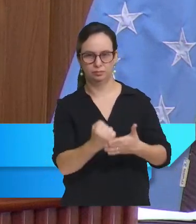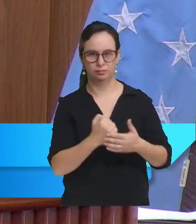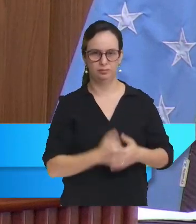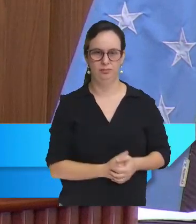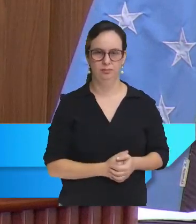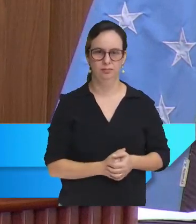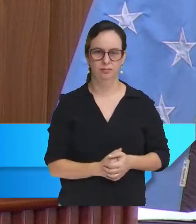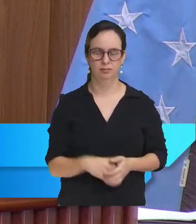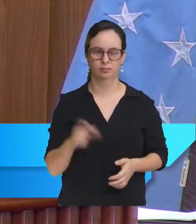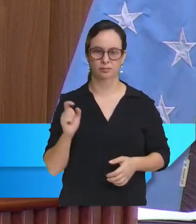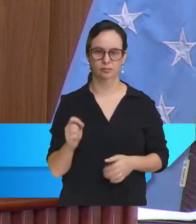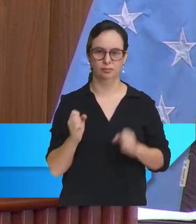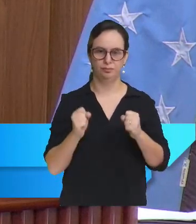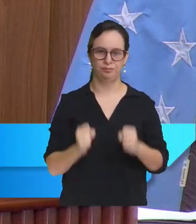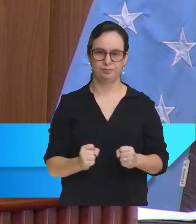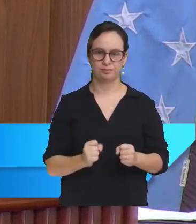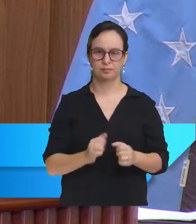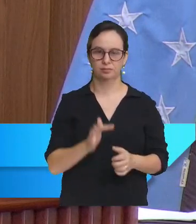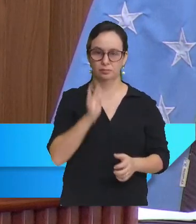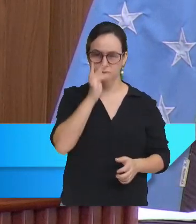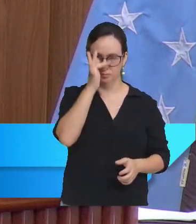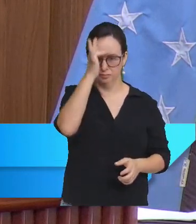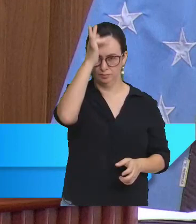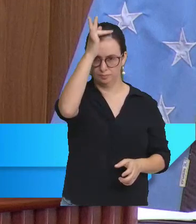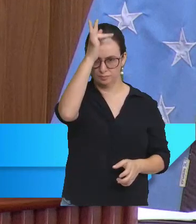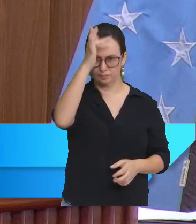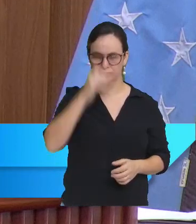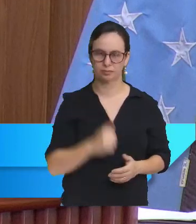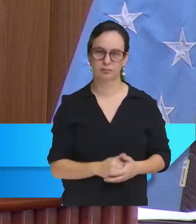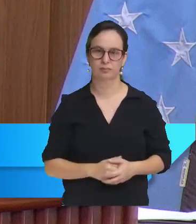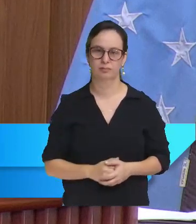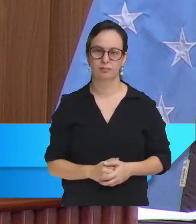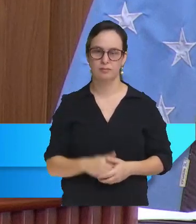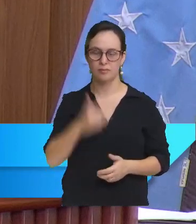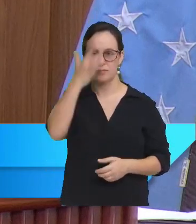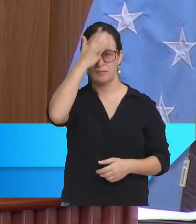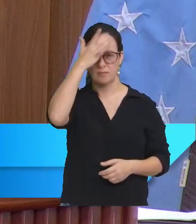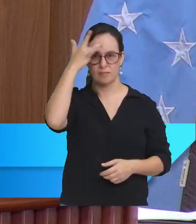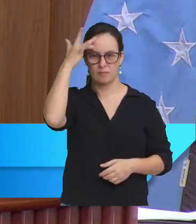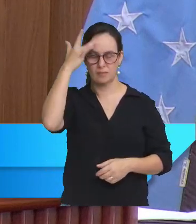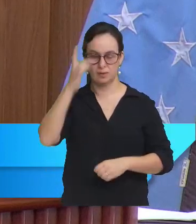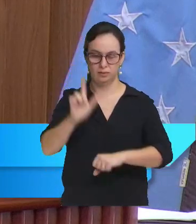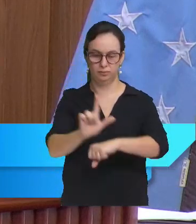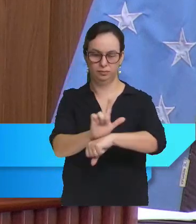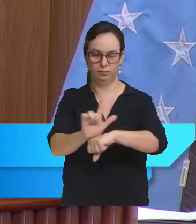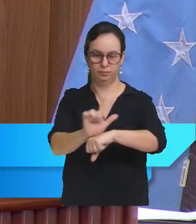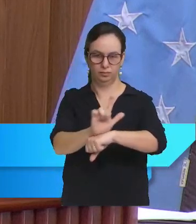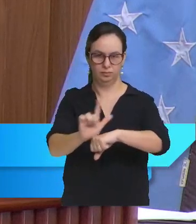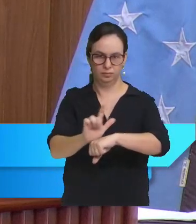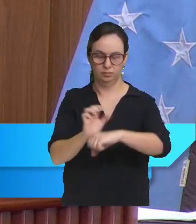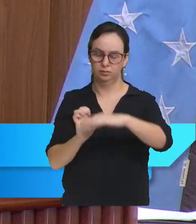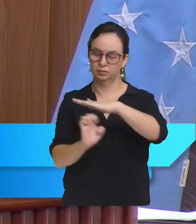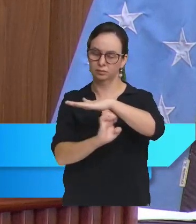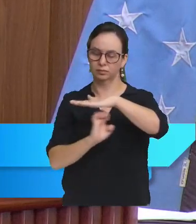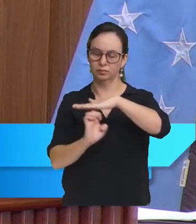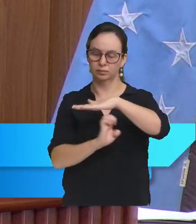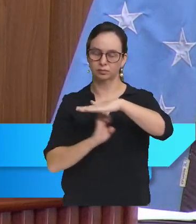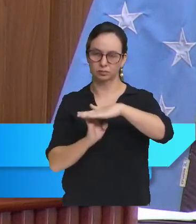possa fortalecer o nosso comerciante, o nosso empresário, o nosso empreendedor. E uma decoração natalina